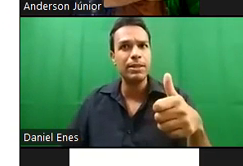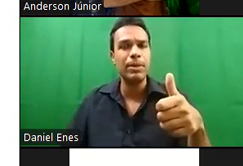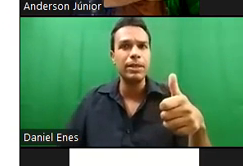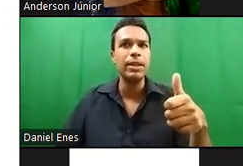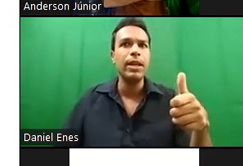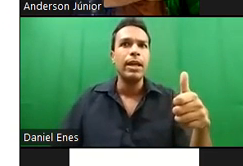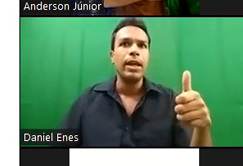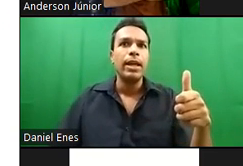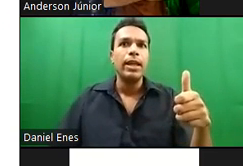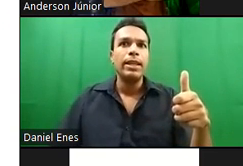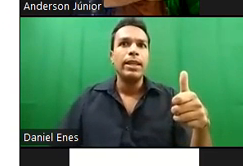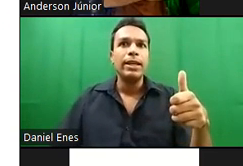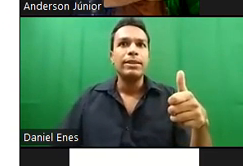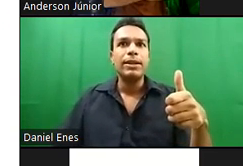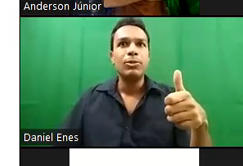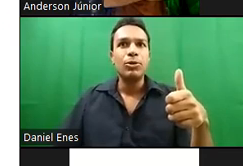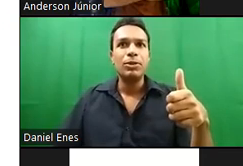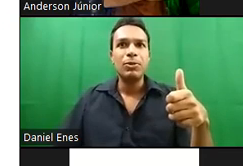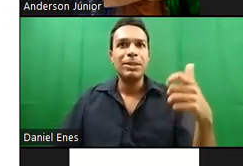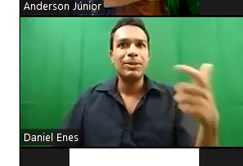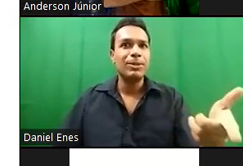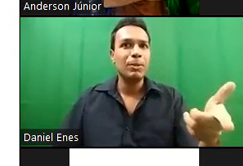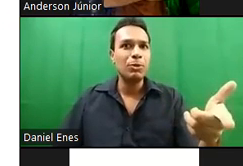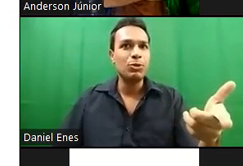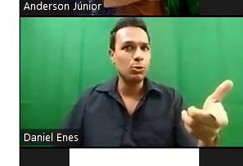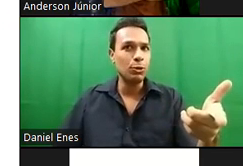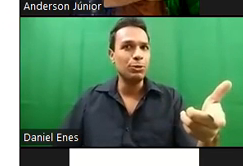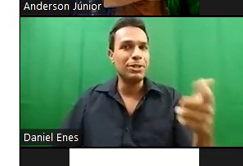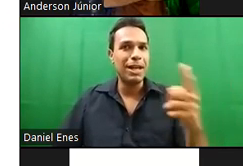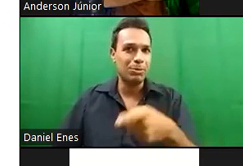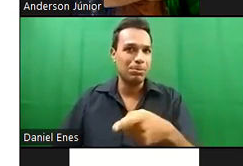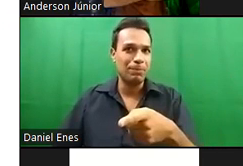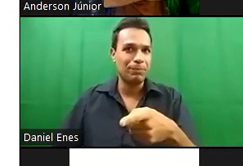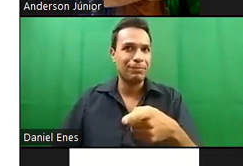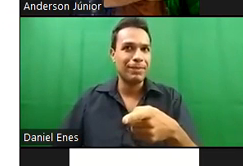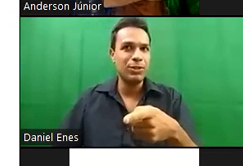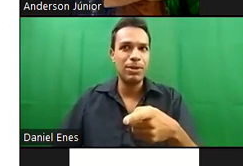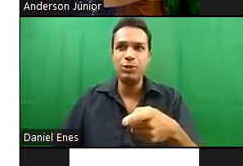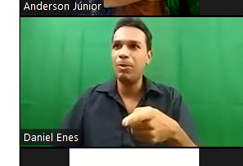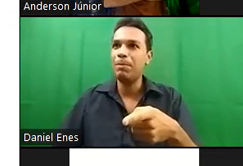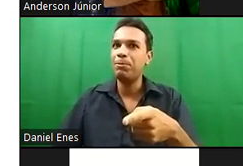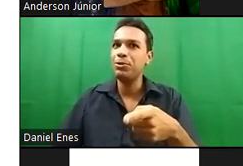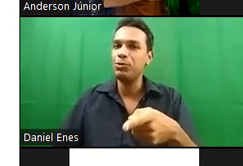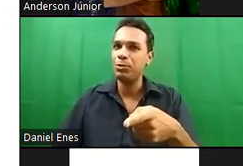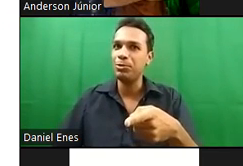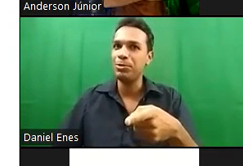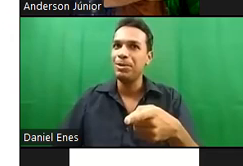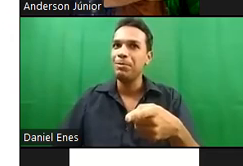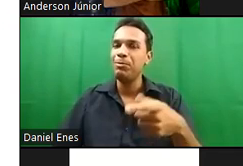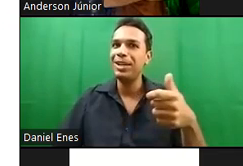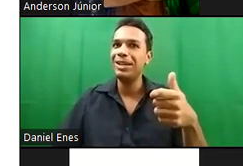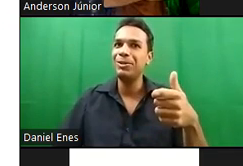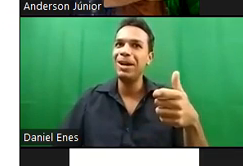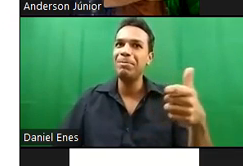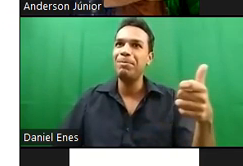aprender também. Né? Então, o João está comentando, então, surdos, é isso aí, João, é para os surdos. Ô,